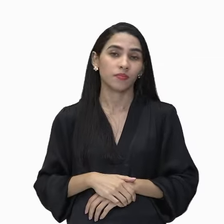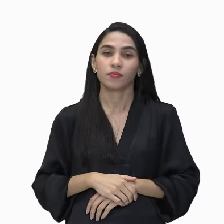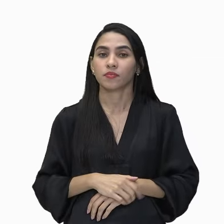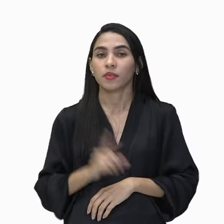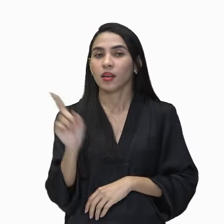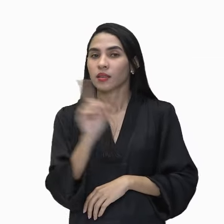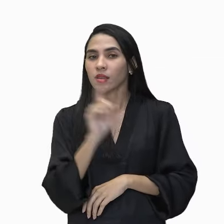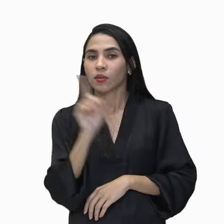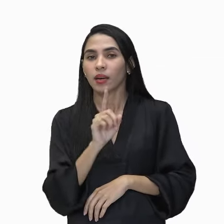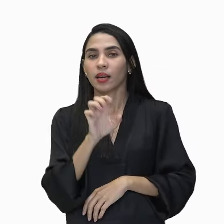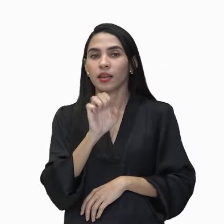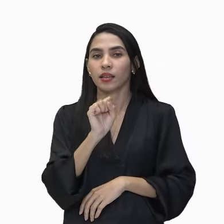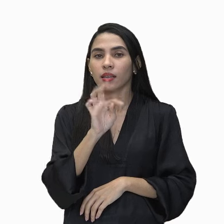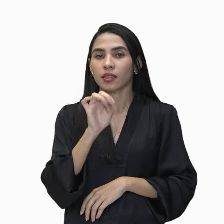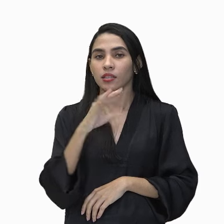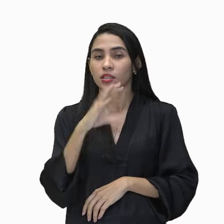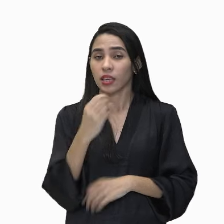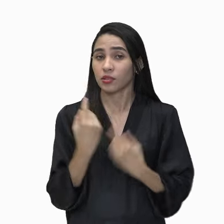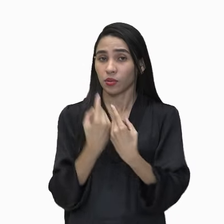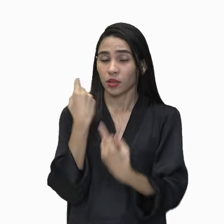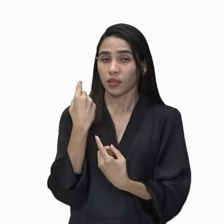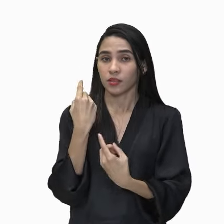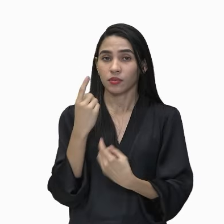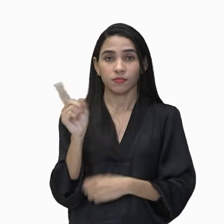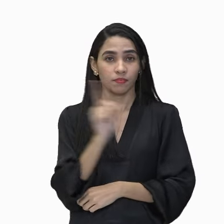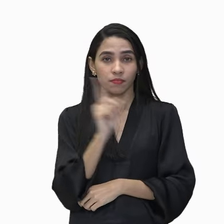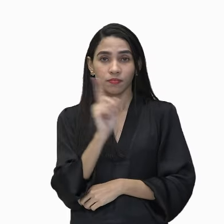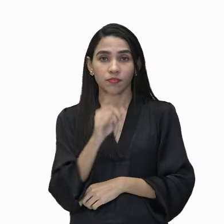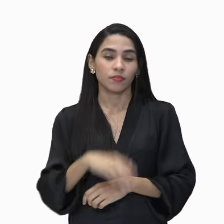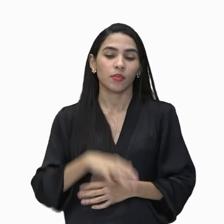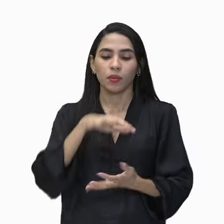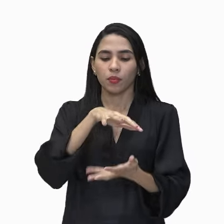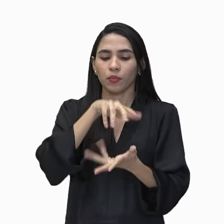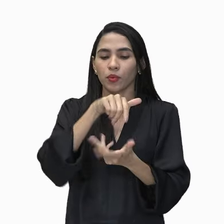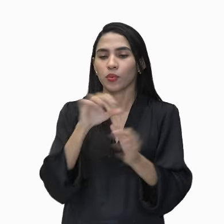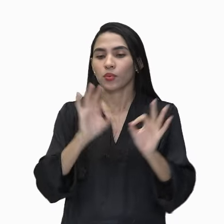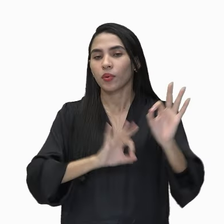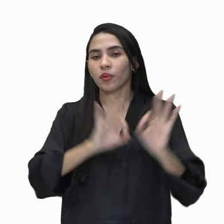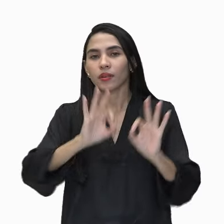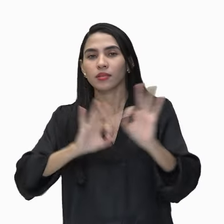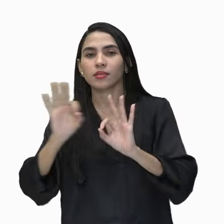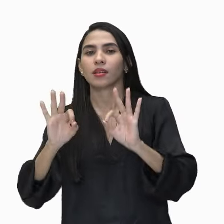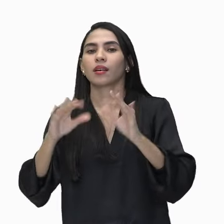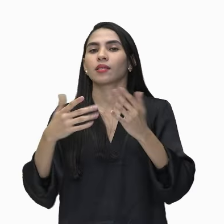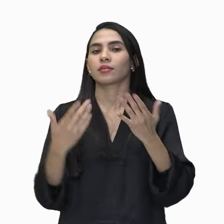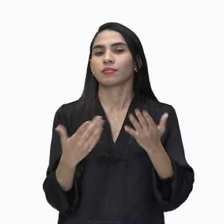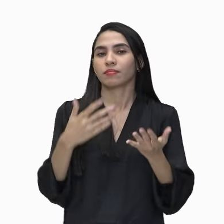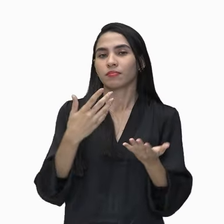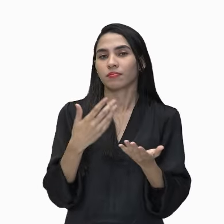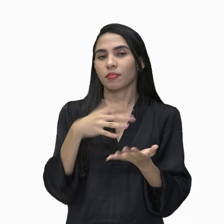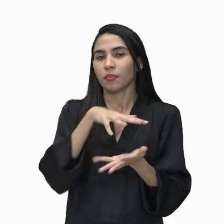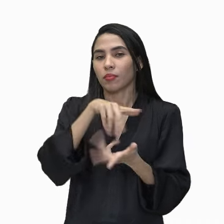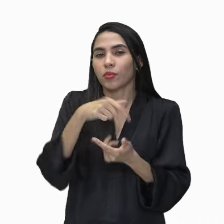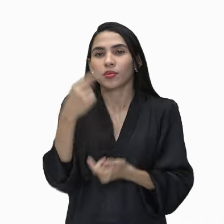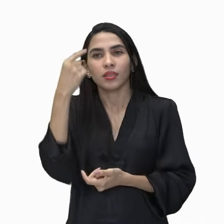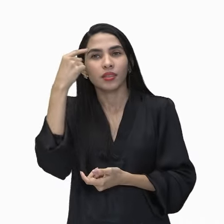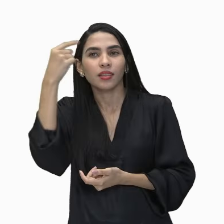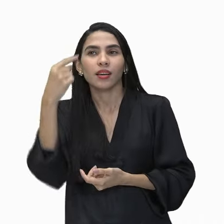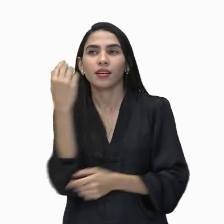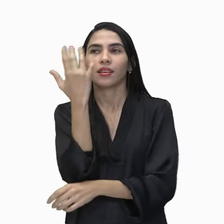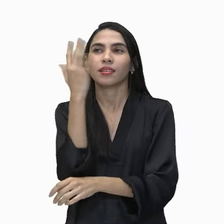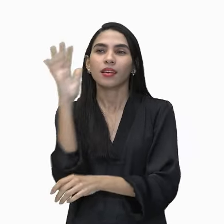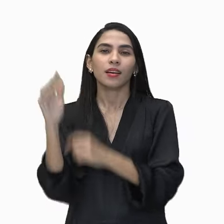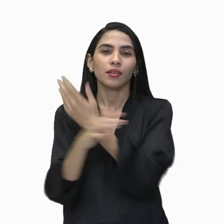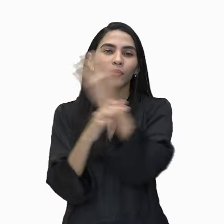mais estáticos como antes, tá? Aquele mundo organizado, né? Aquela ideia de natureza,